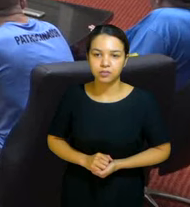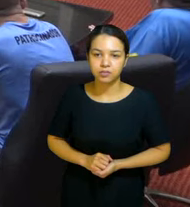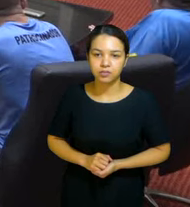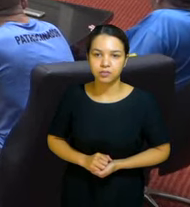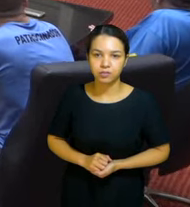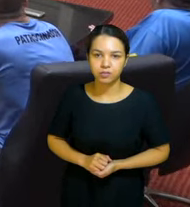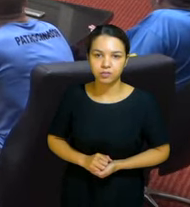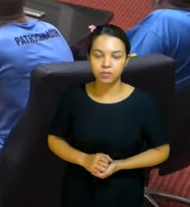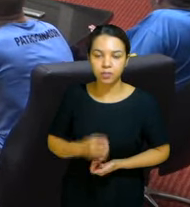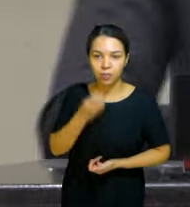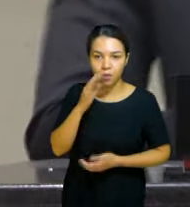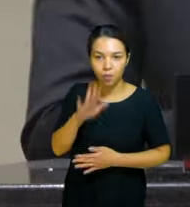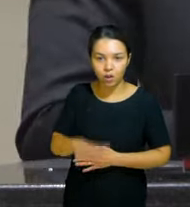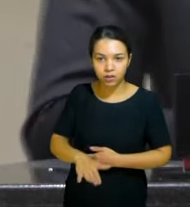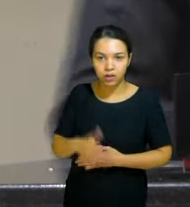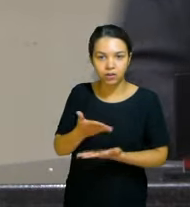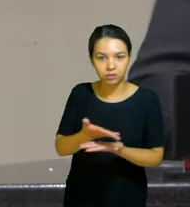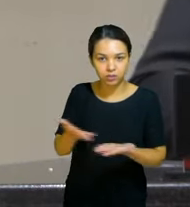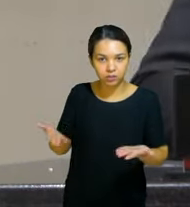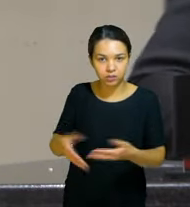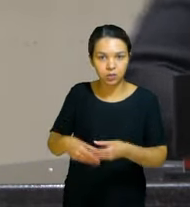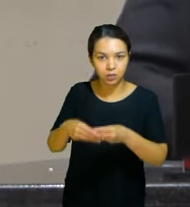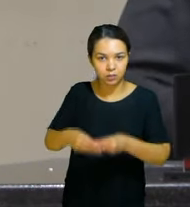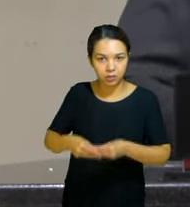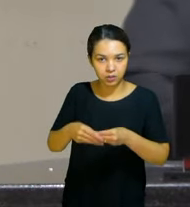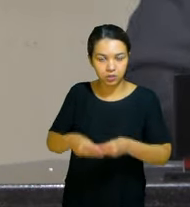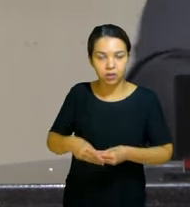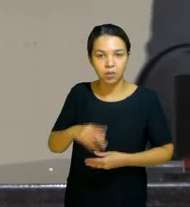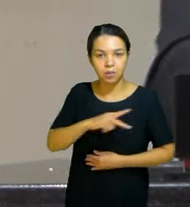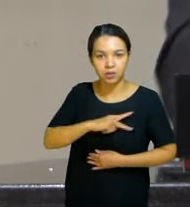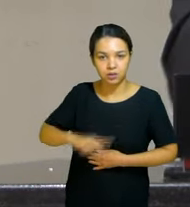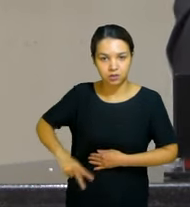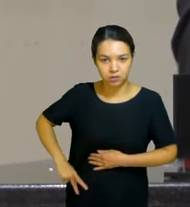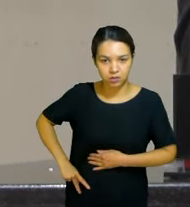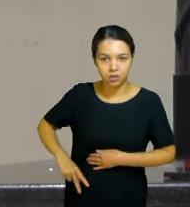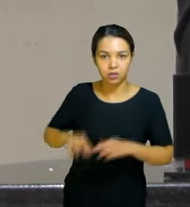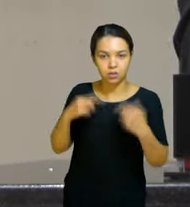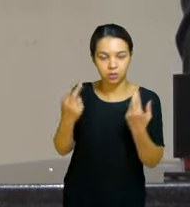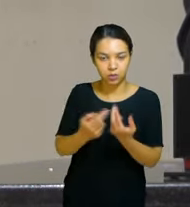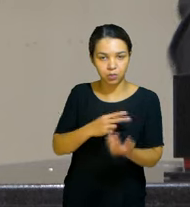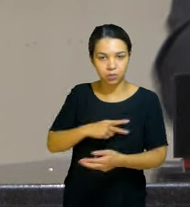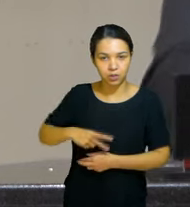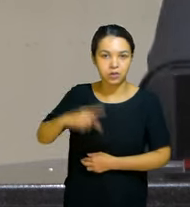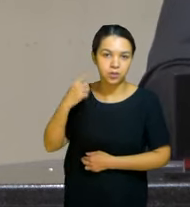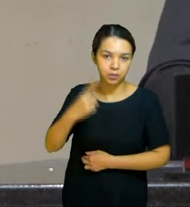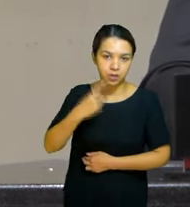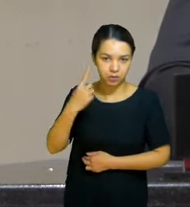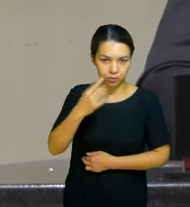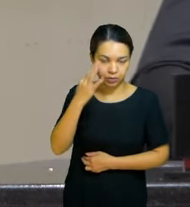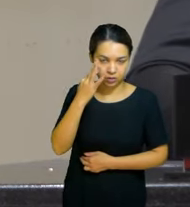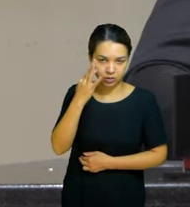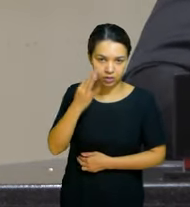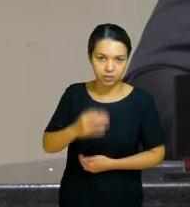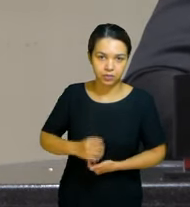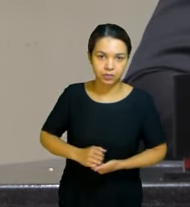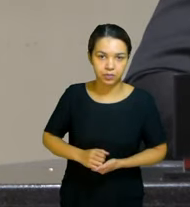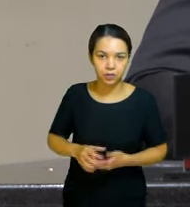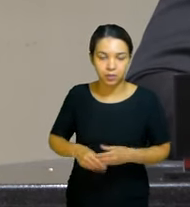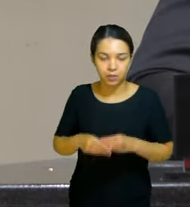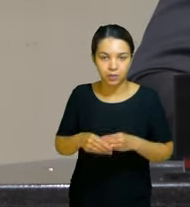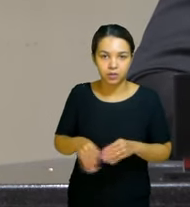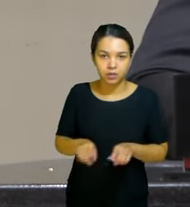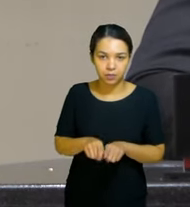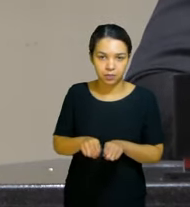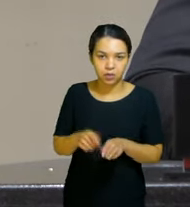Primeiro, uma boa tarde a todos. Quero cumprimentar o nosso presidente dessa audiência pública, deputado Fernando Krellig, cumprimentando ele e os